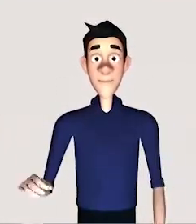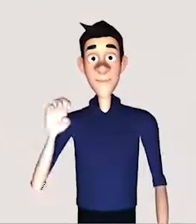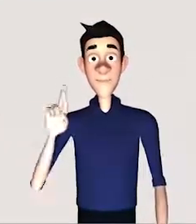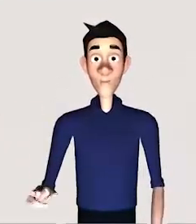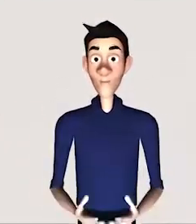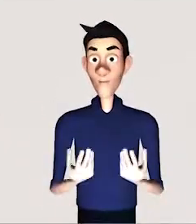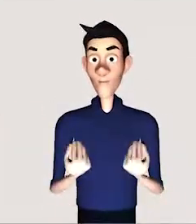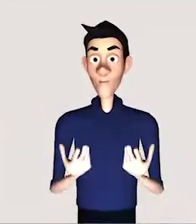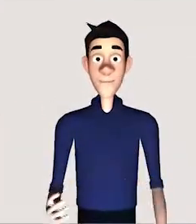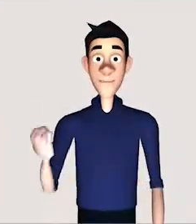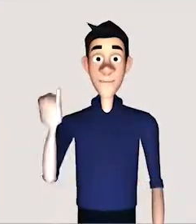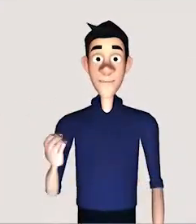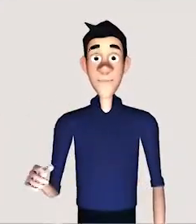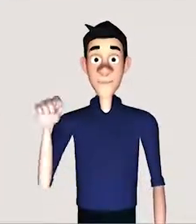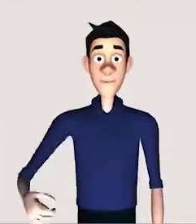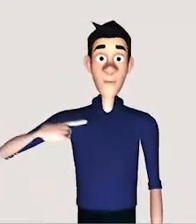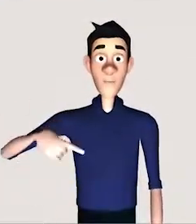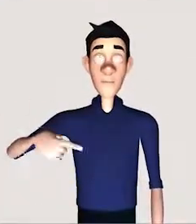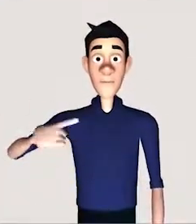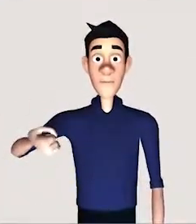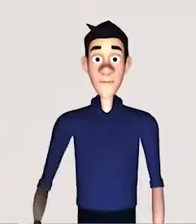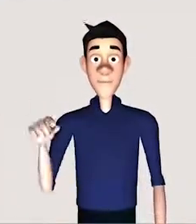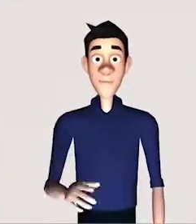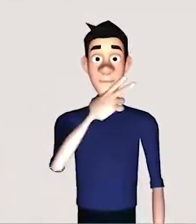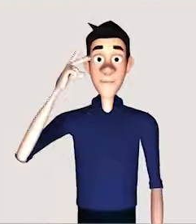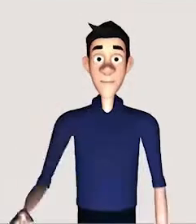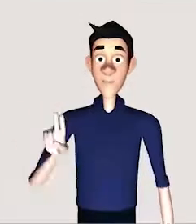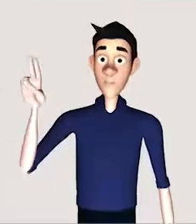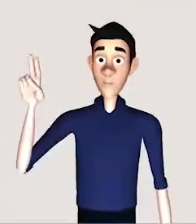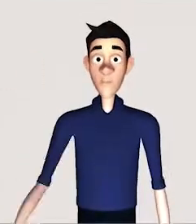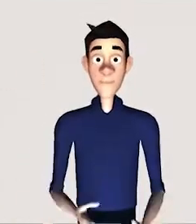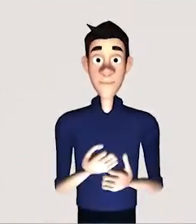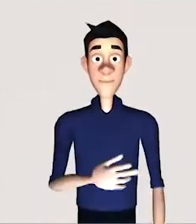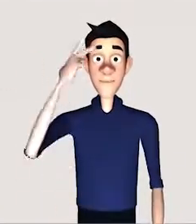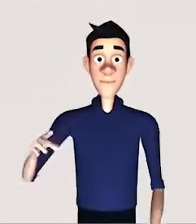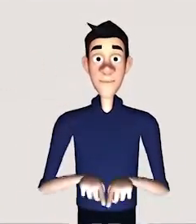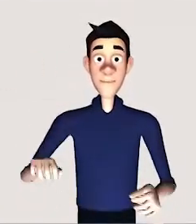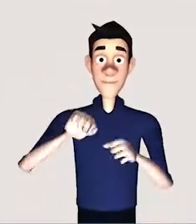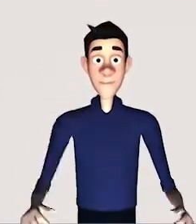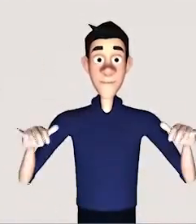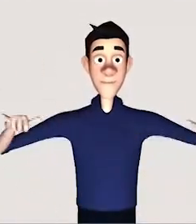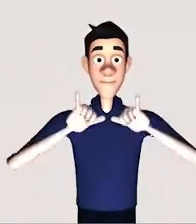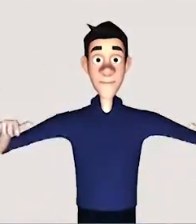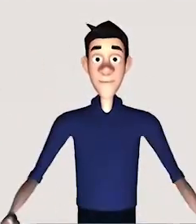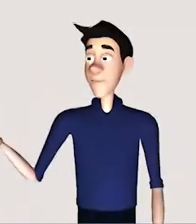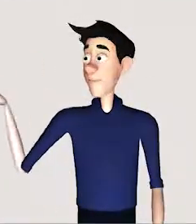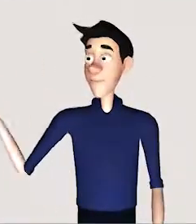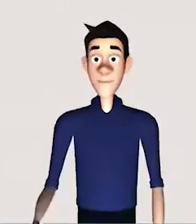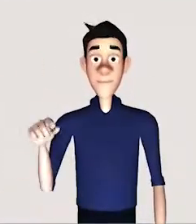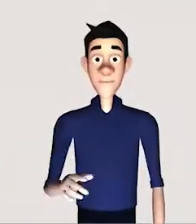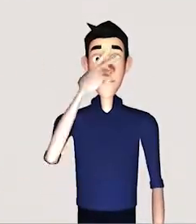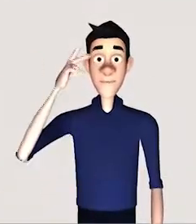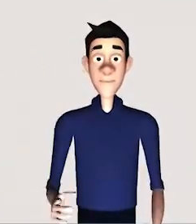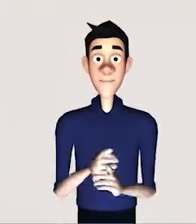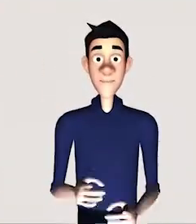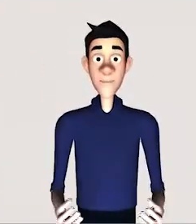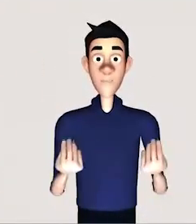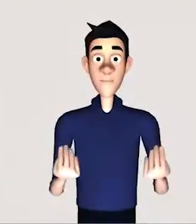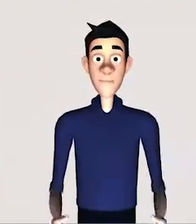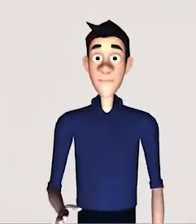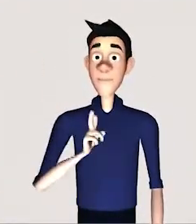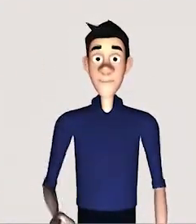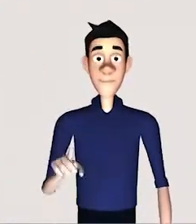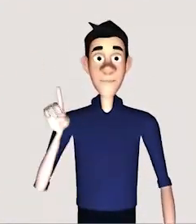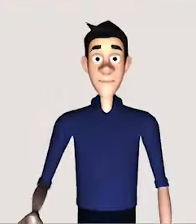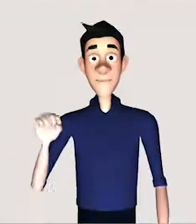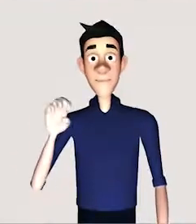serve bastante o estudo para a gestão do museu. Mas aí você implementou várias mudanças na instituição e os visitantes não entendem